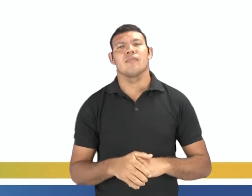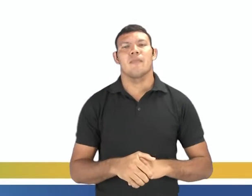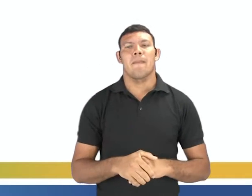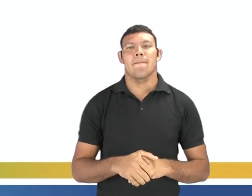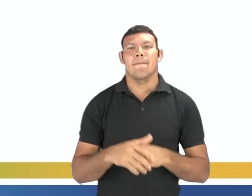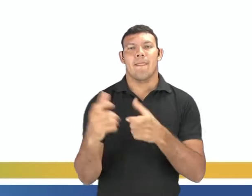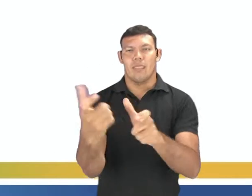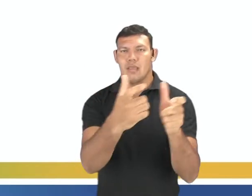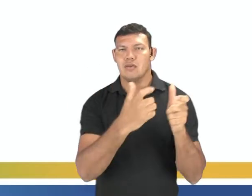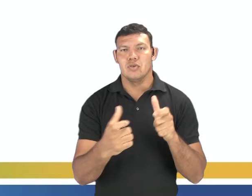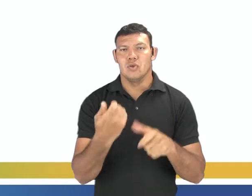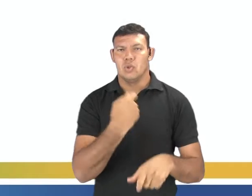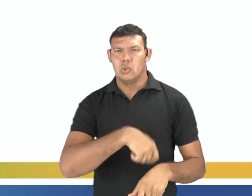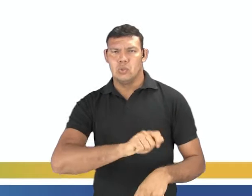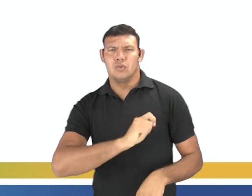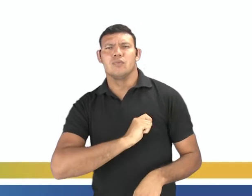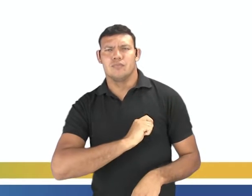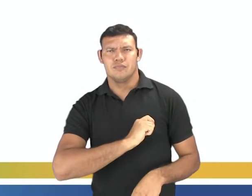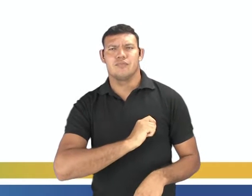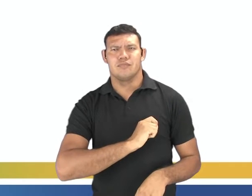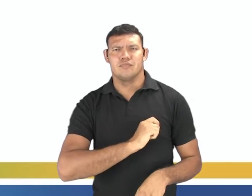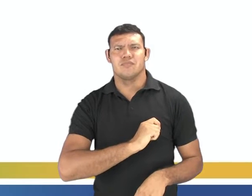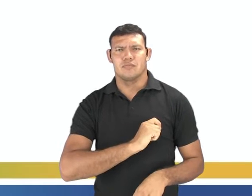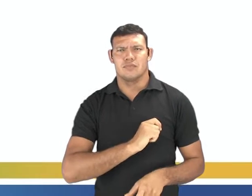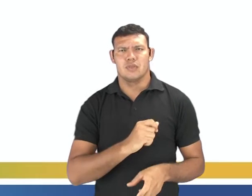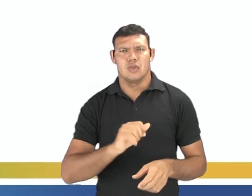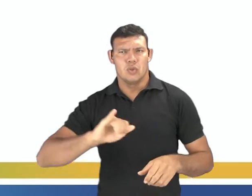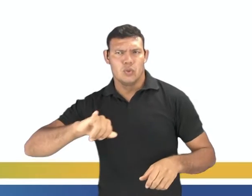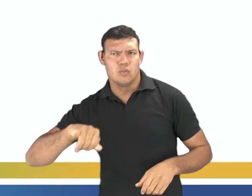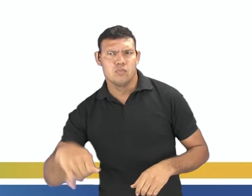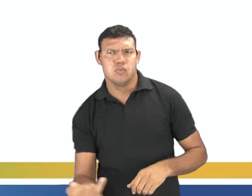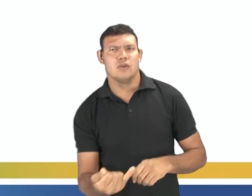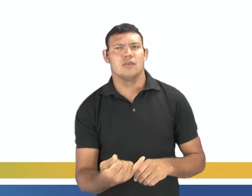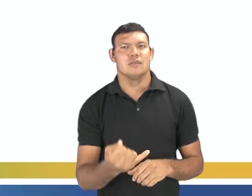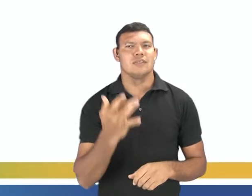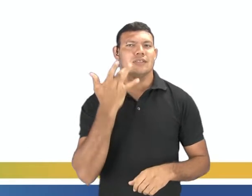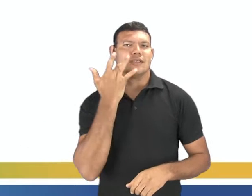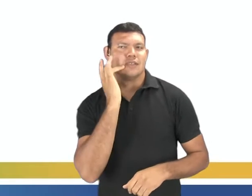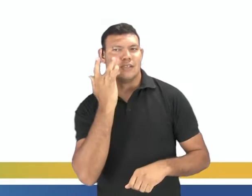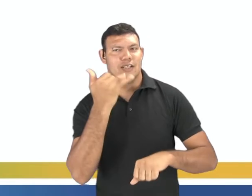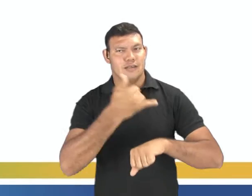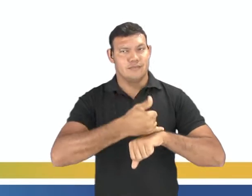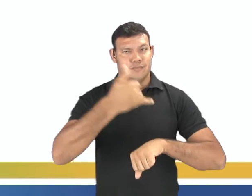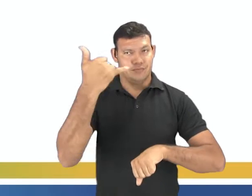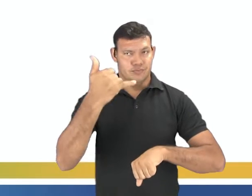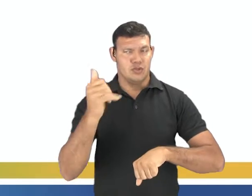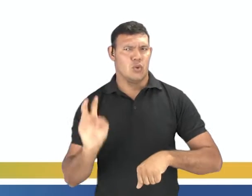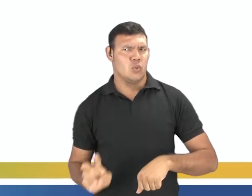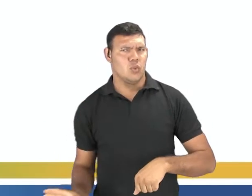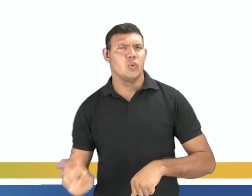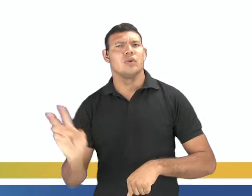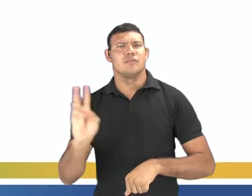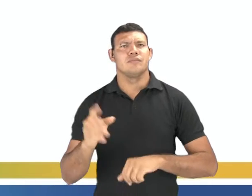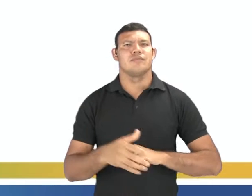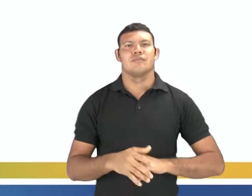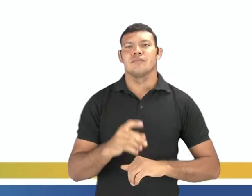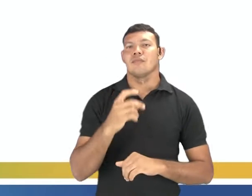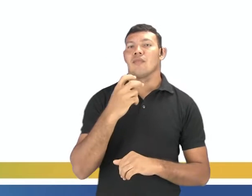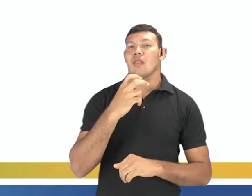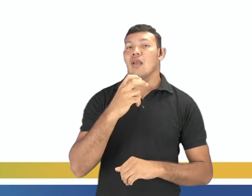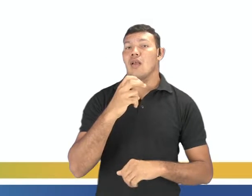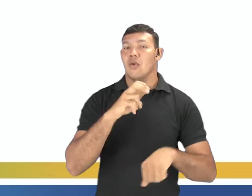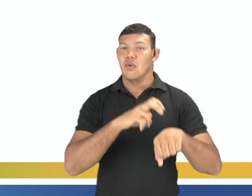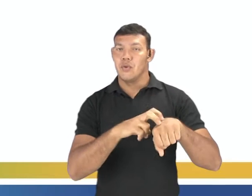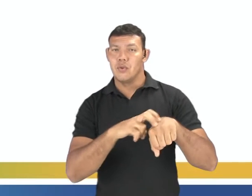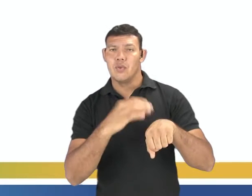ocupados pelos espanhóis, que se aproveitaram muito dos metais preciosos ao oeste da América. De verde, Portugal,